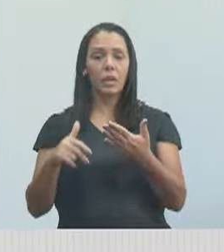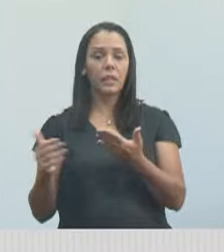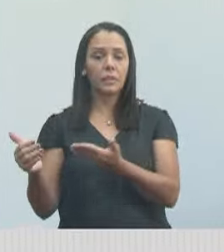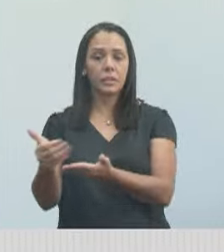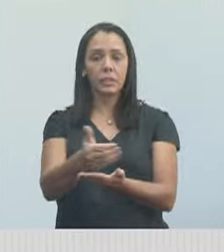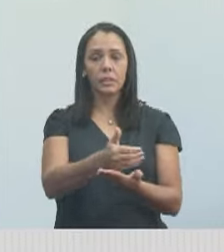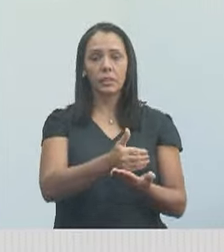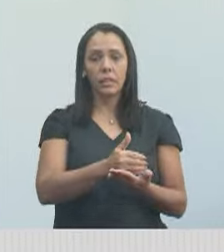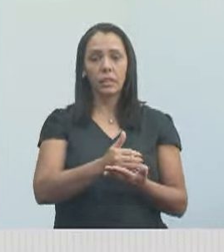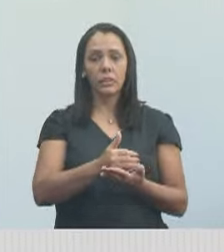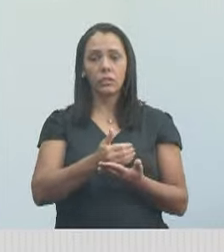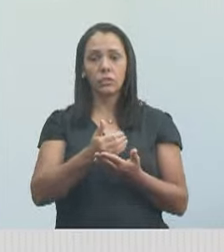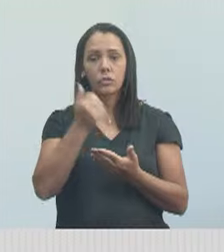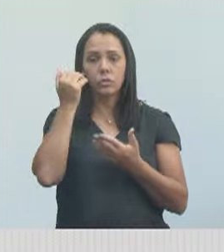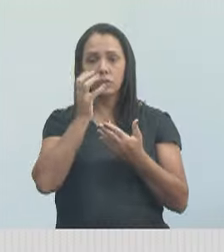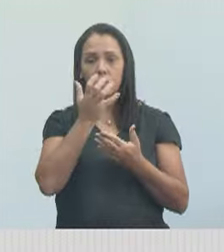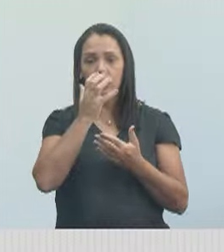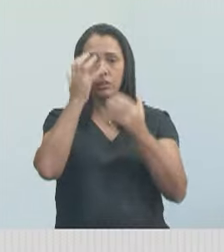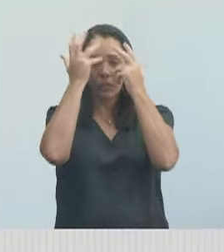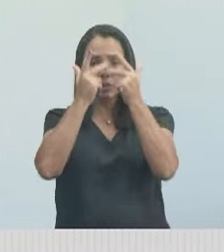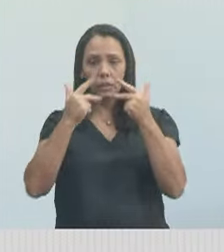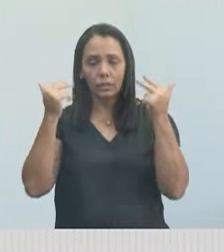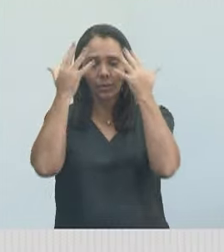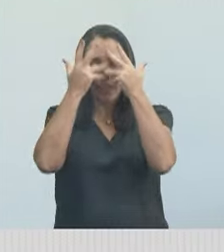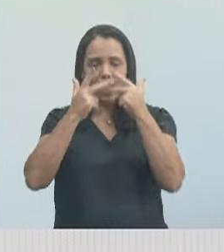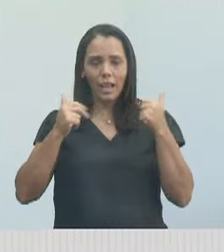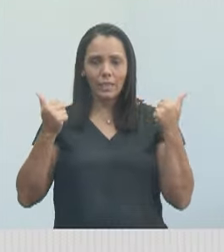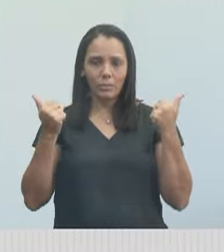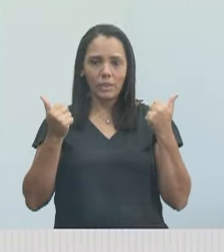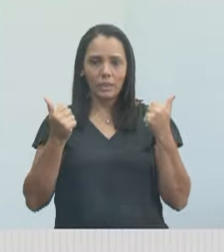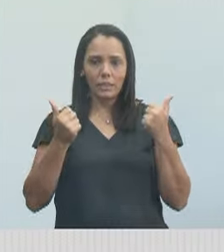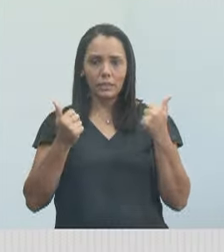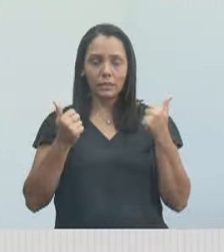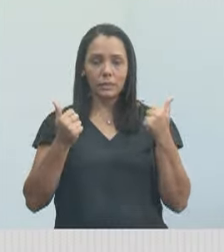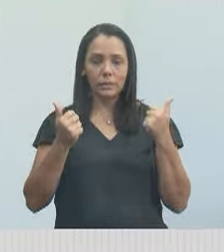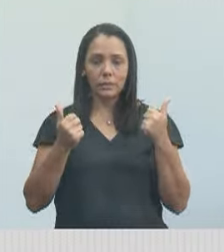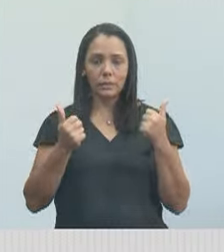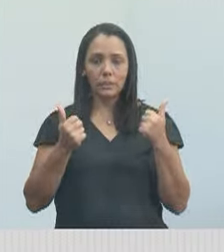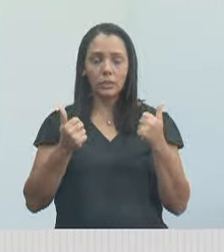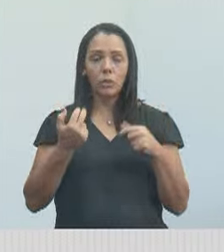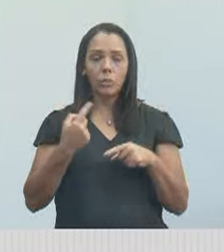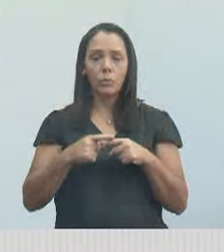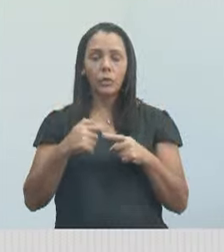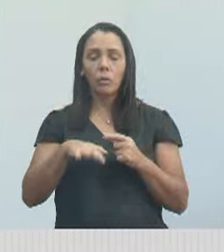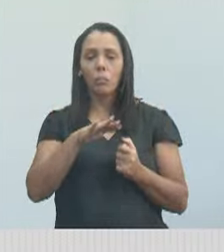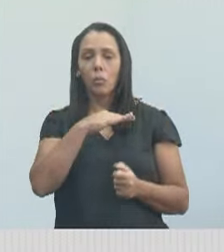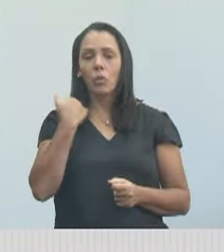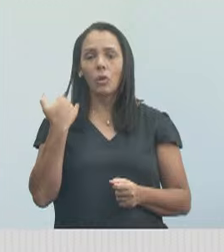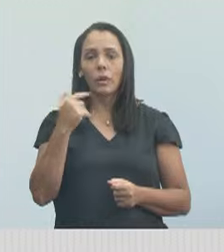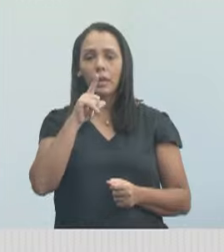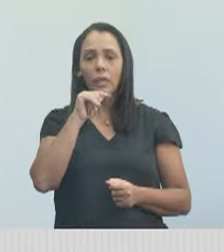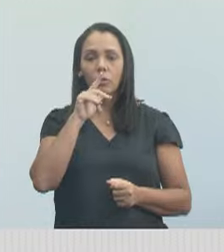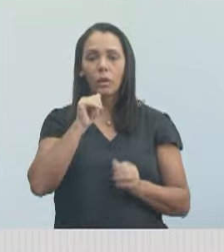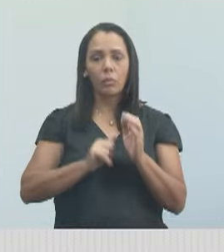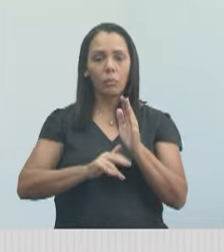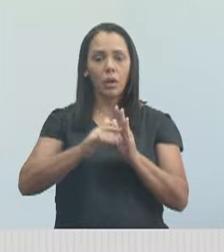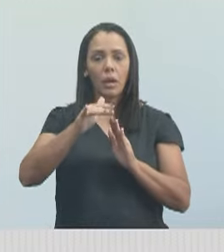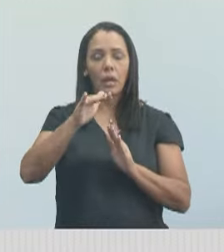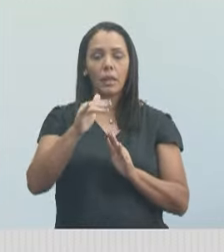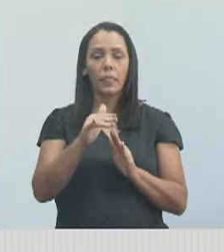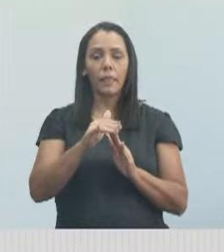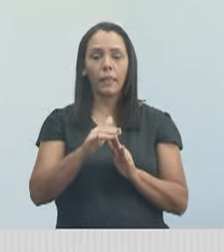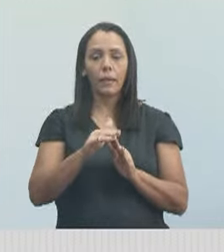de animais, resgates emocionantes de animais morrendo, afogados, largados para trás por suas famílias, enfim.